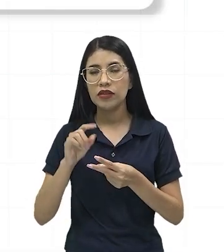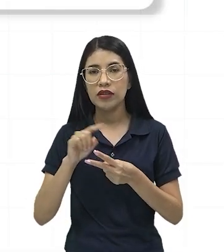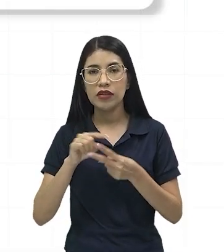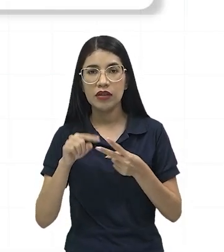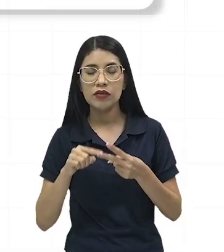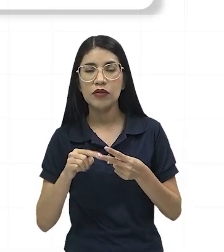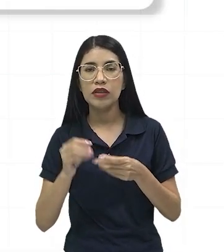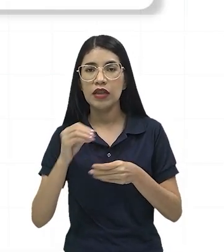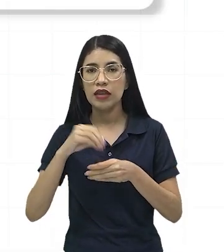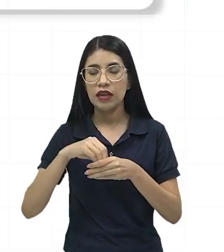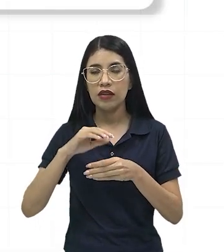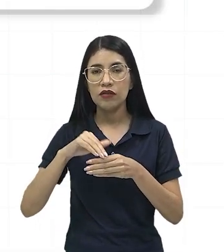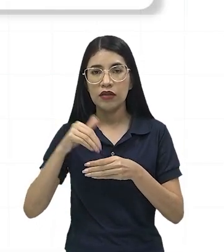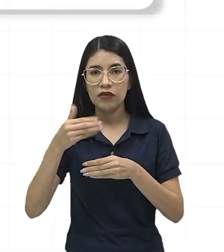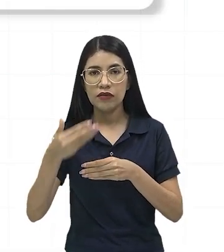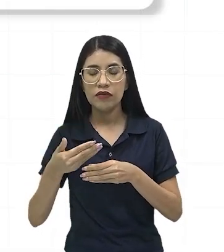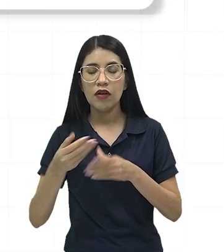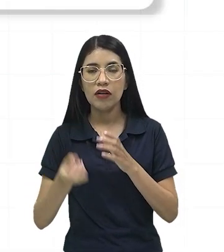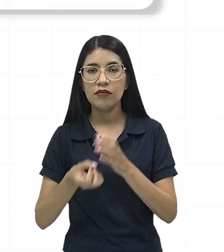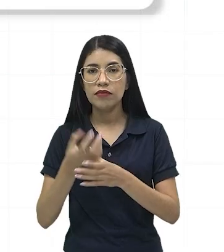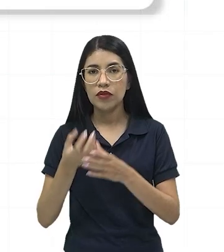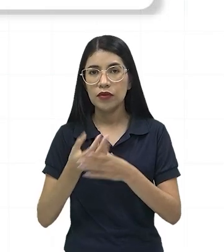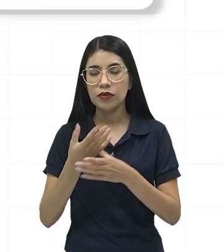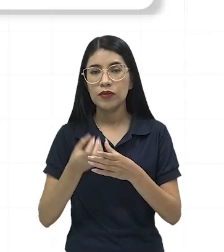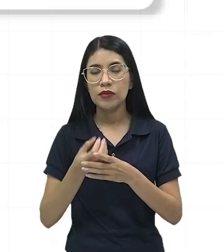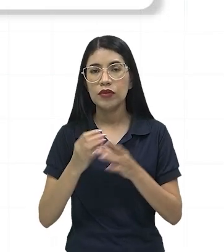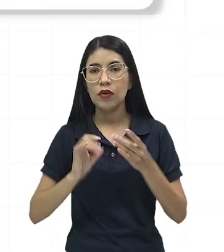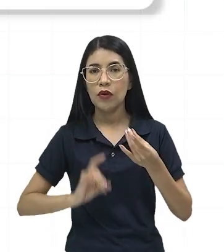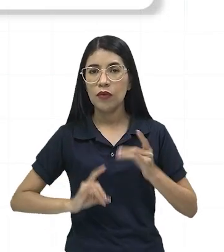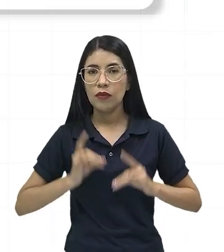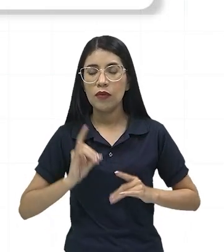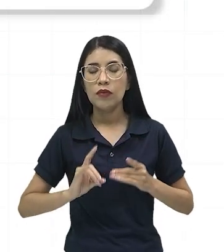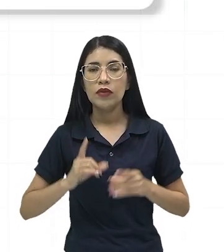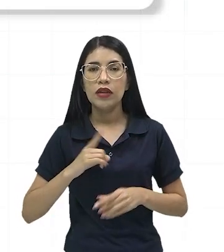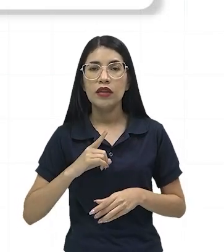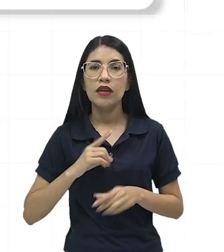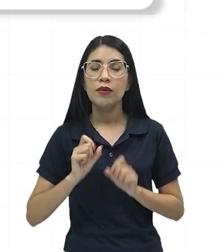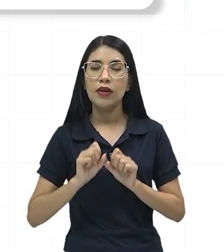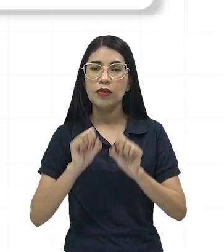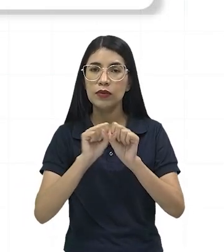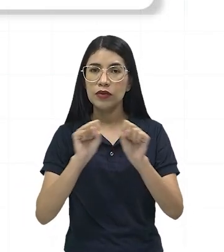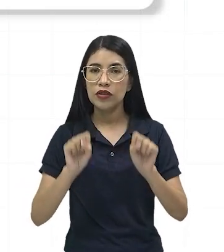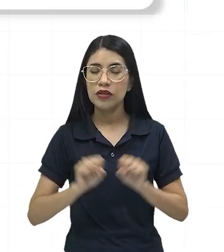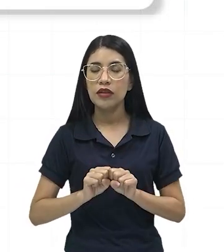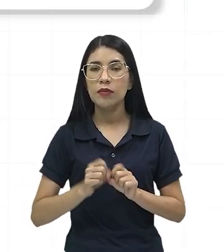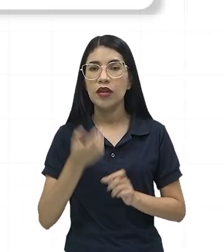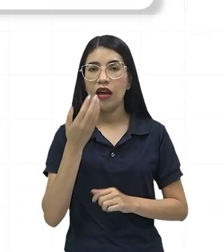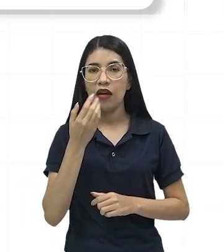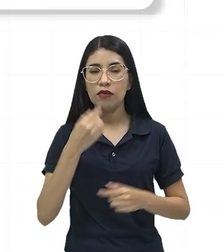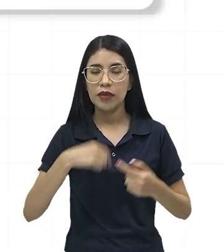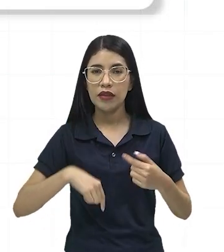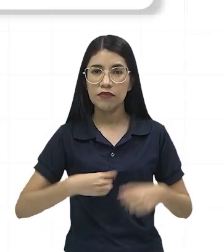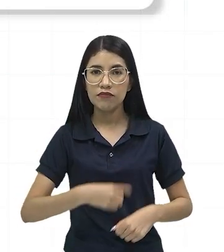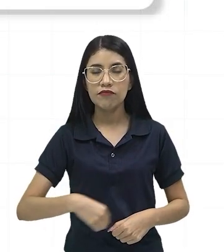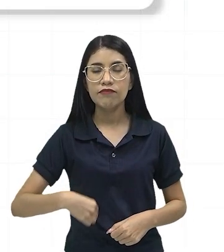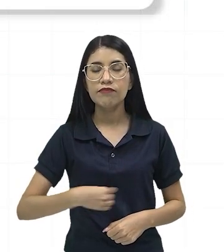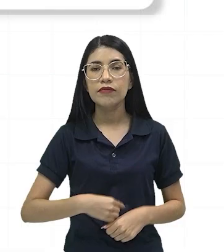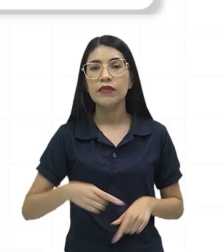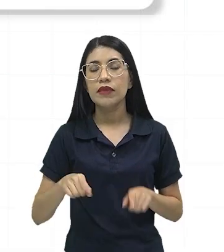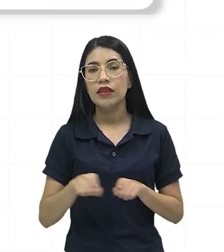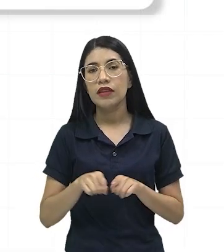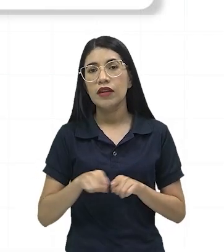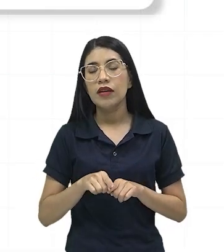considerado uma glândula mista, porque ele vai produzir secreções que vão participar do sistema digestório, da